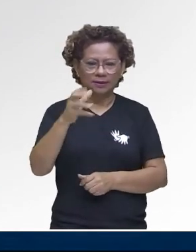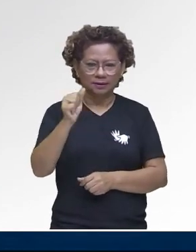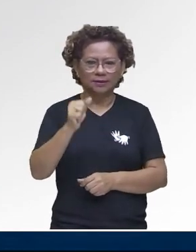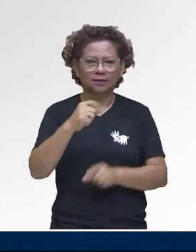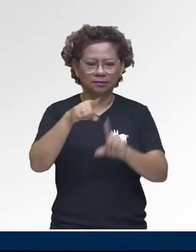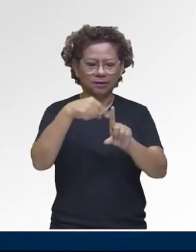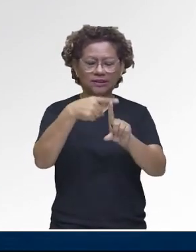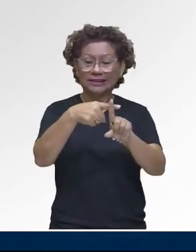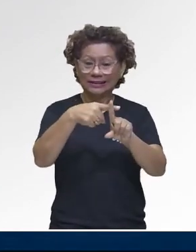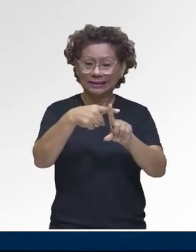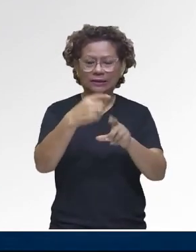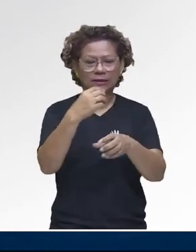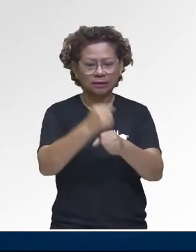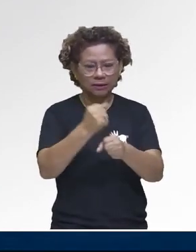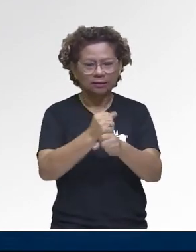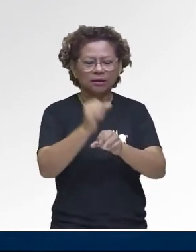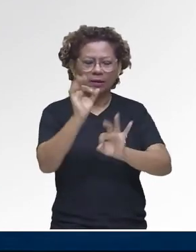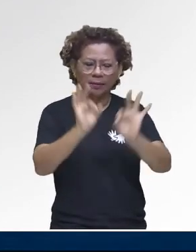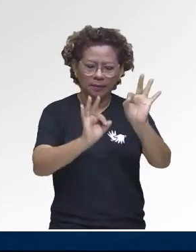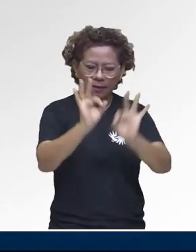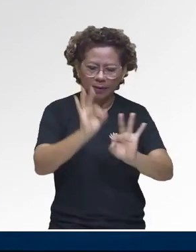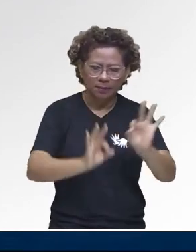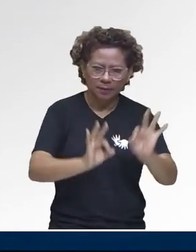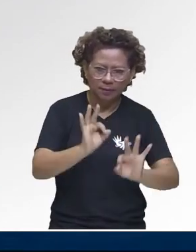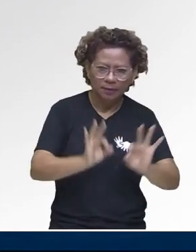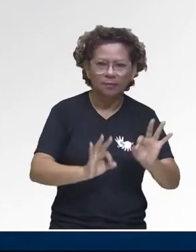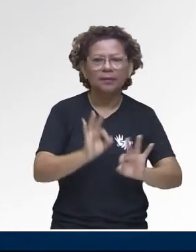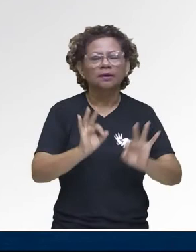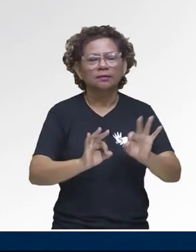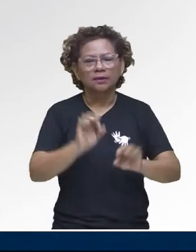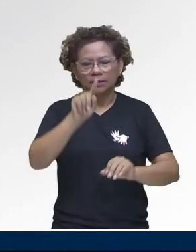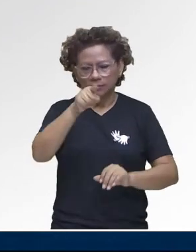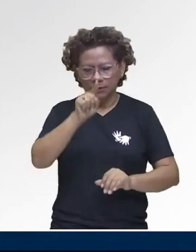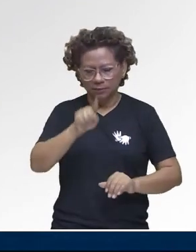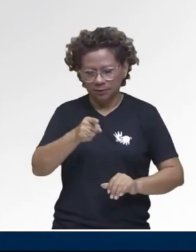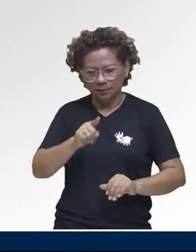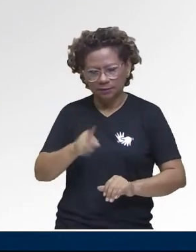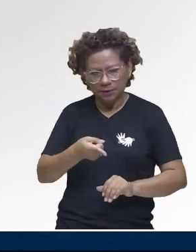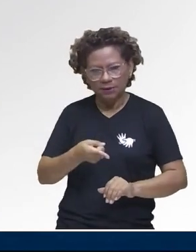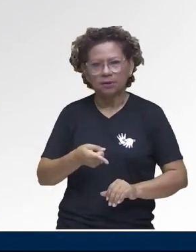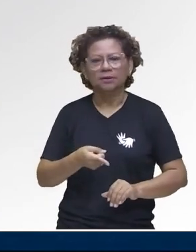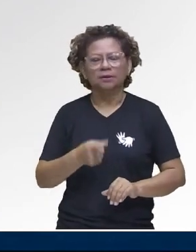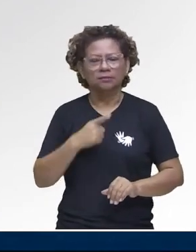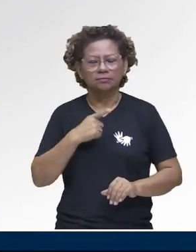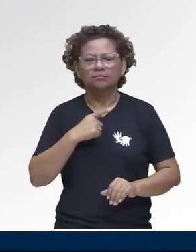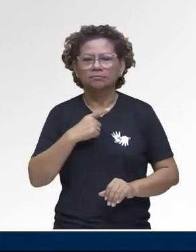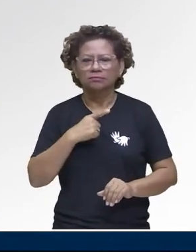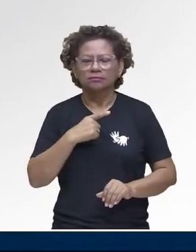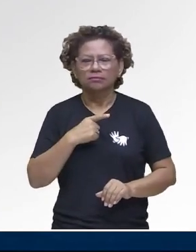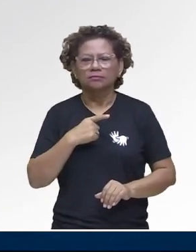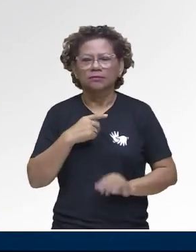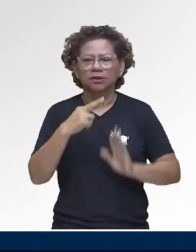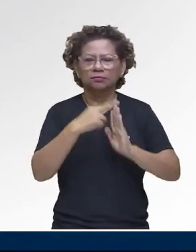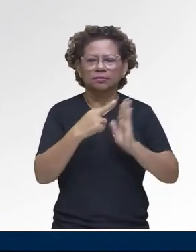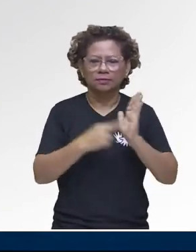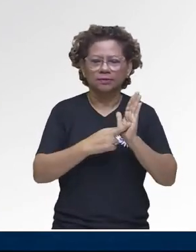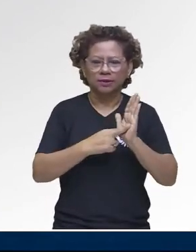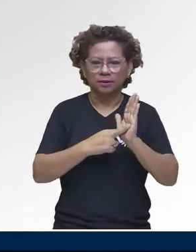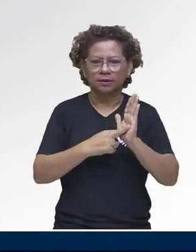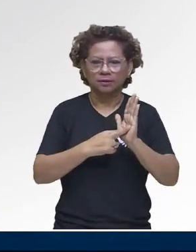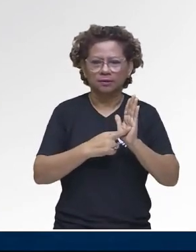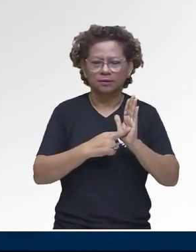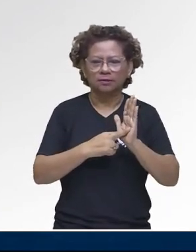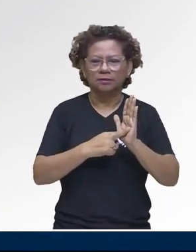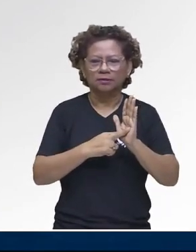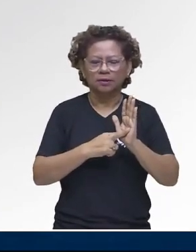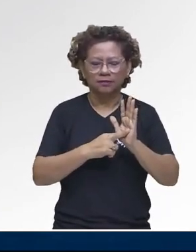dos valores numéricos, principalmente os números decimais, que é o tema da nossa aula, em relação ao quê? O posicionamento da vírgula. E a gente foi ajustando